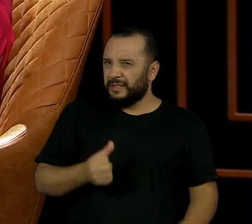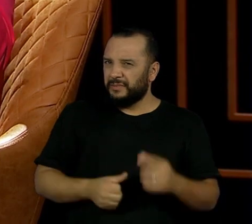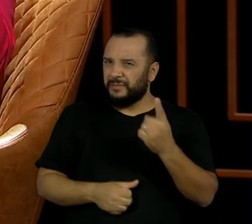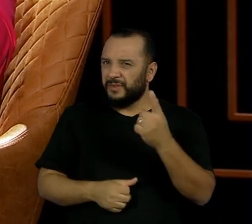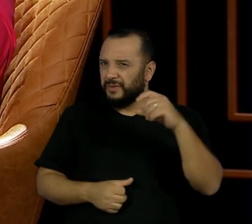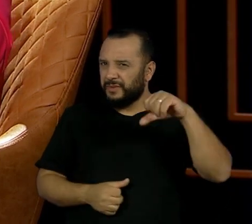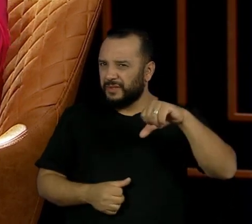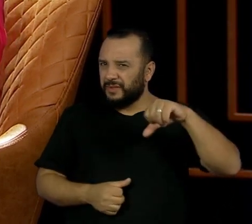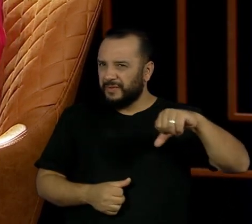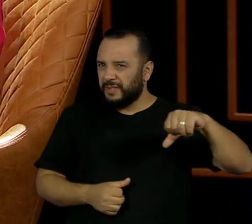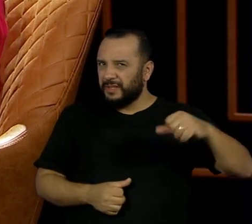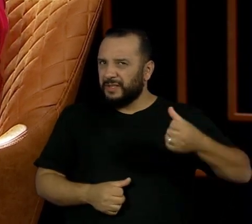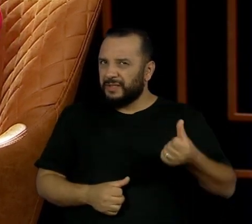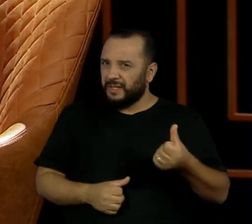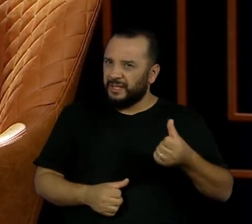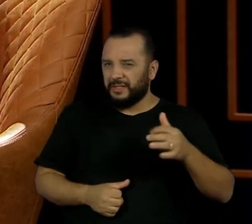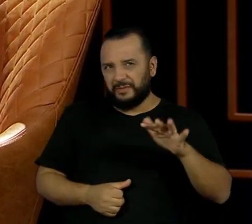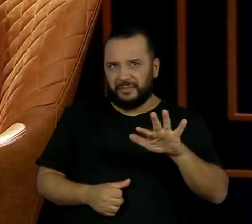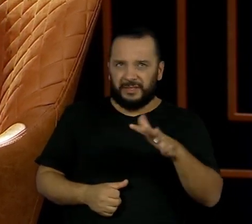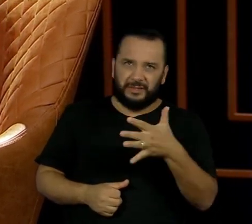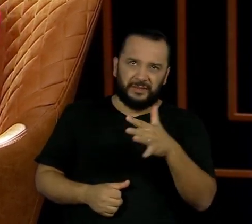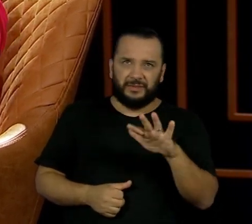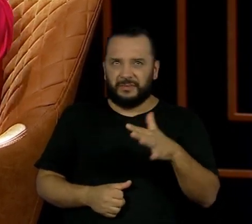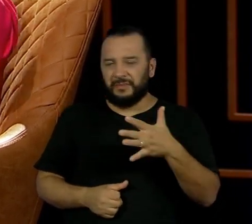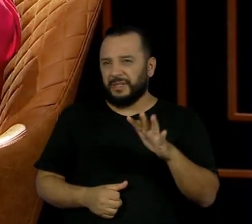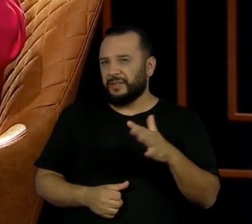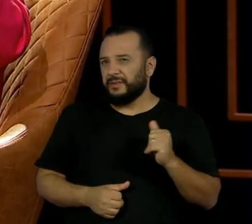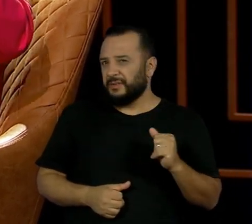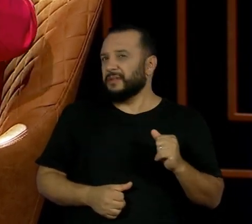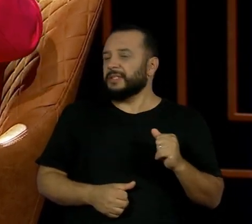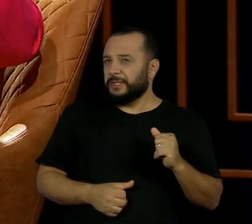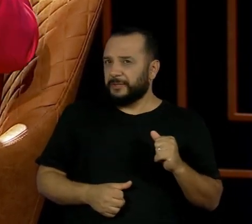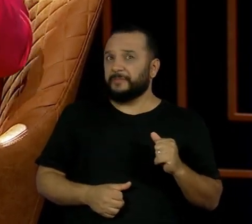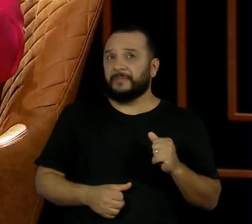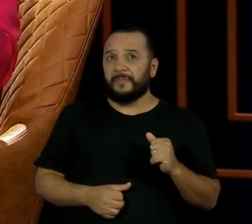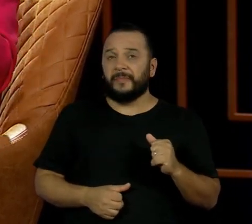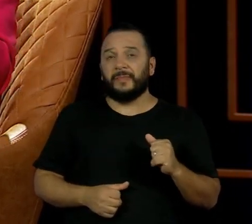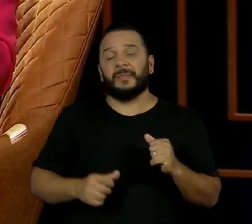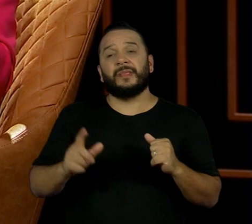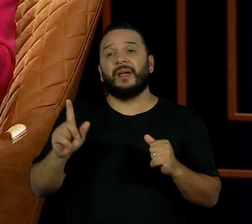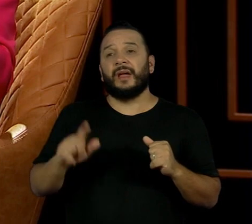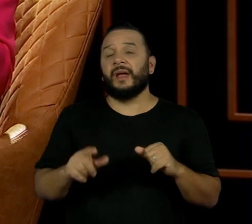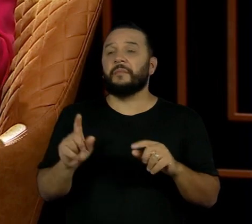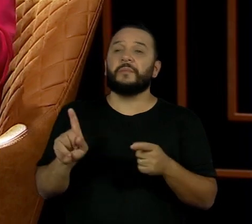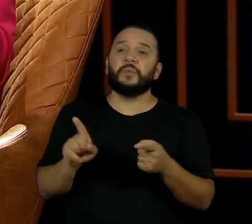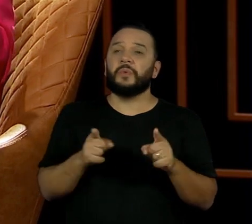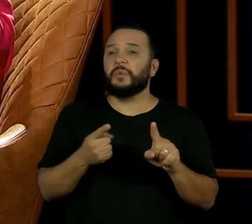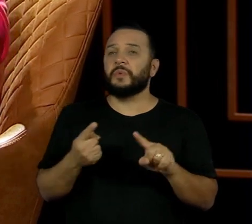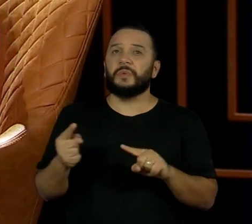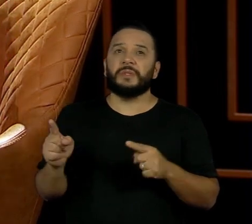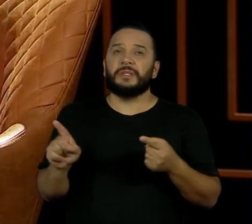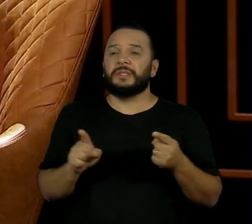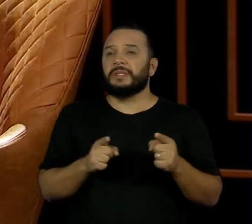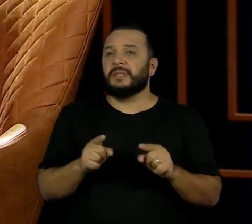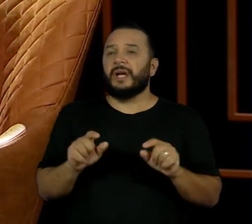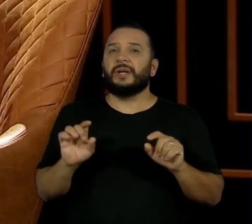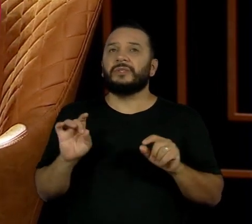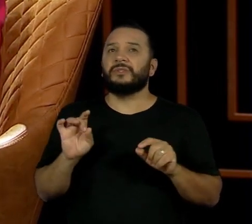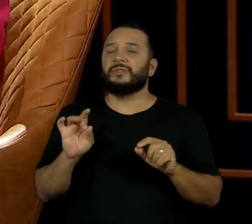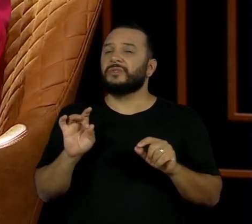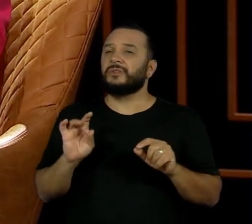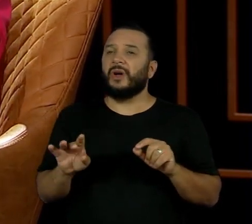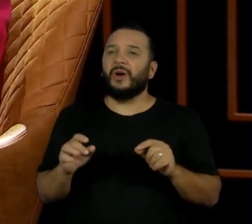dando dica de tempo aqui. Mas era uma coisa que era muito colocada sutilmente, com